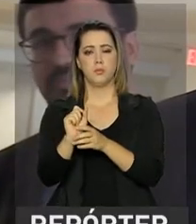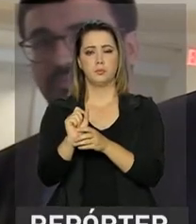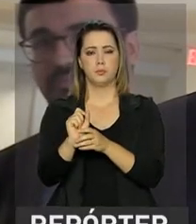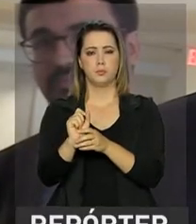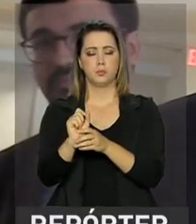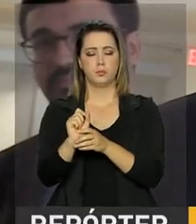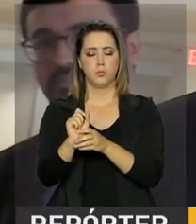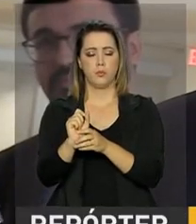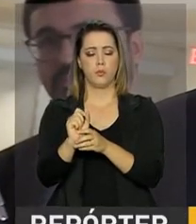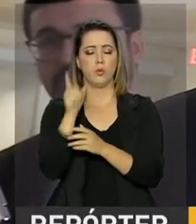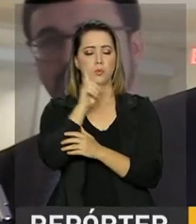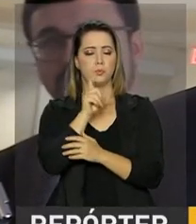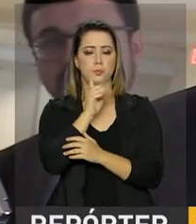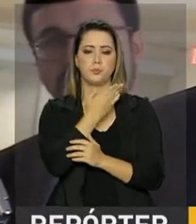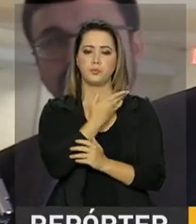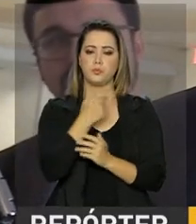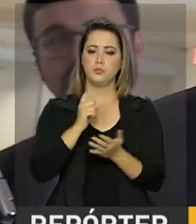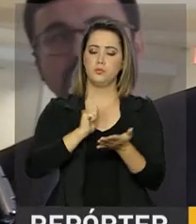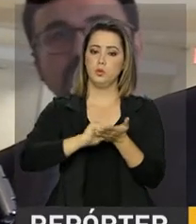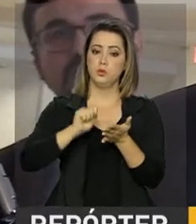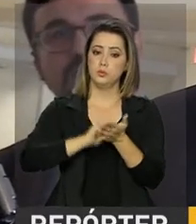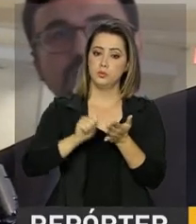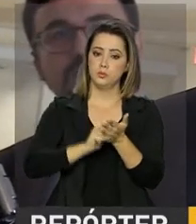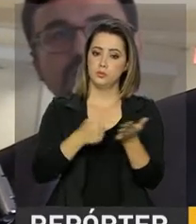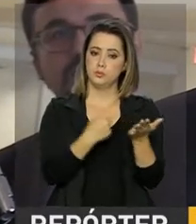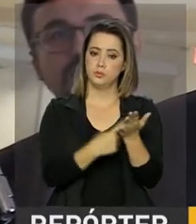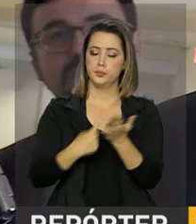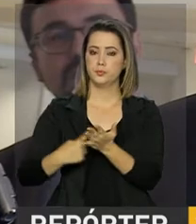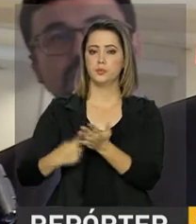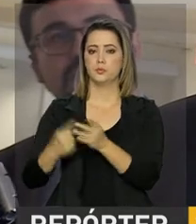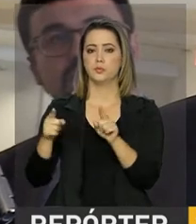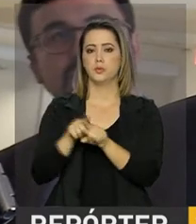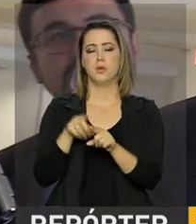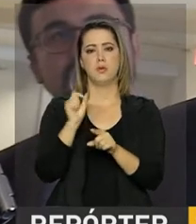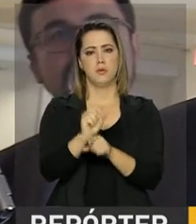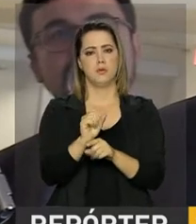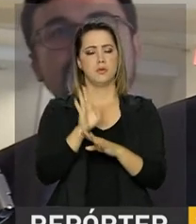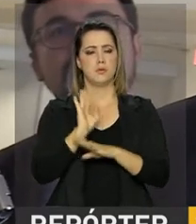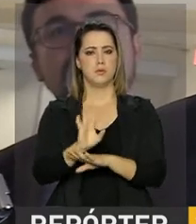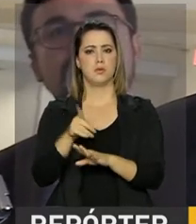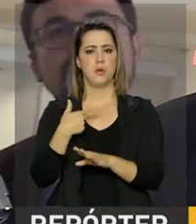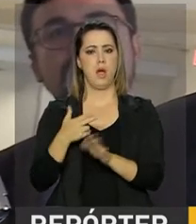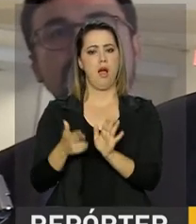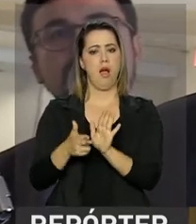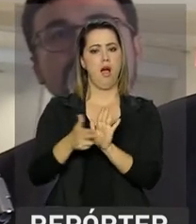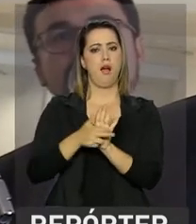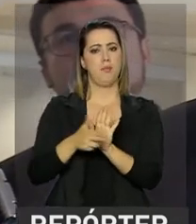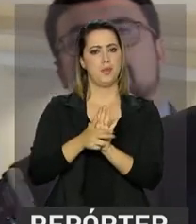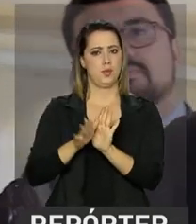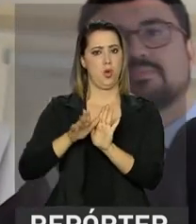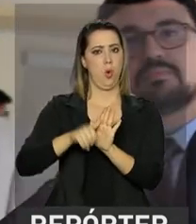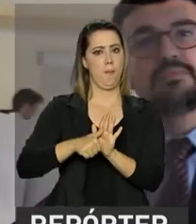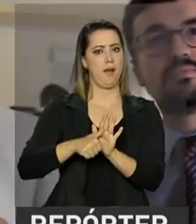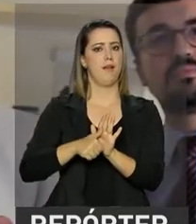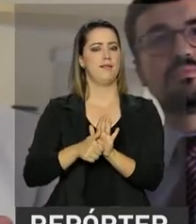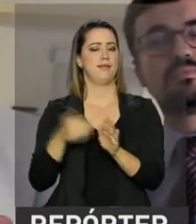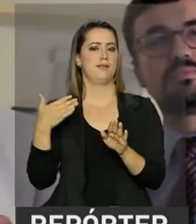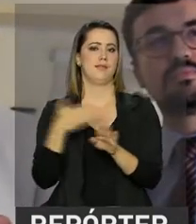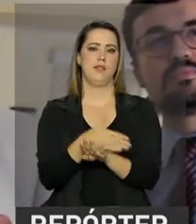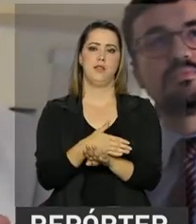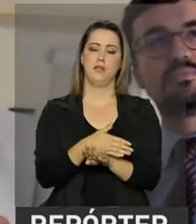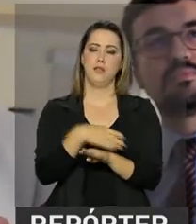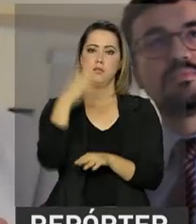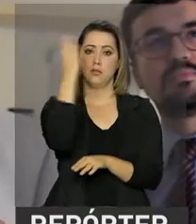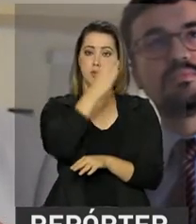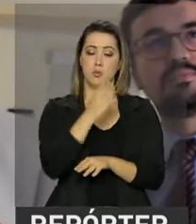o memorando de acordo de cooperação para fazer o 3 5 a companhia das armas roubadas que entra no brasil um programa muito